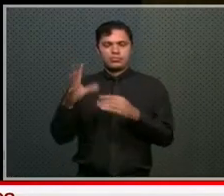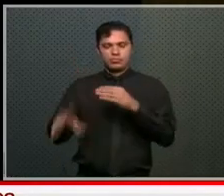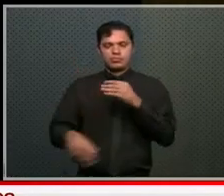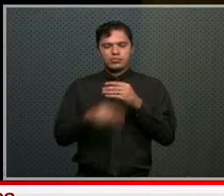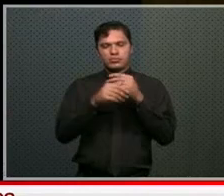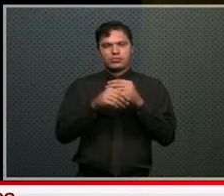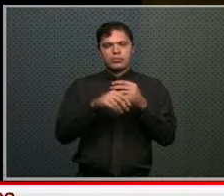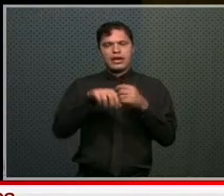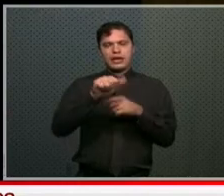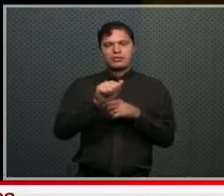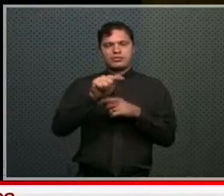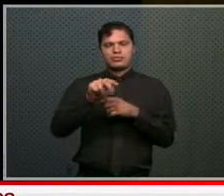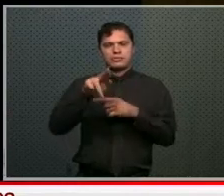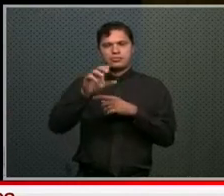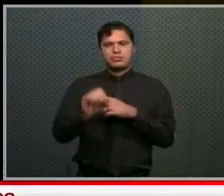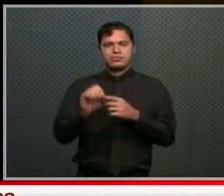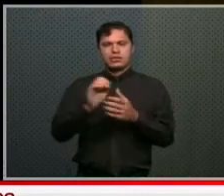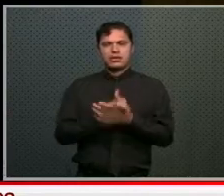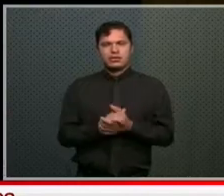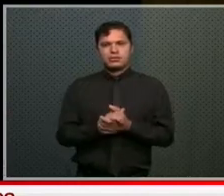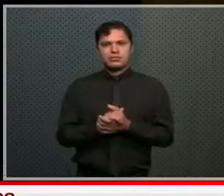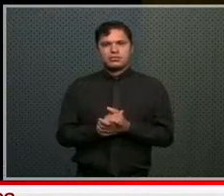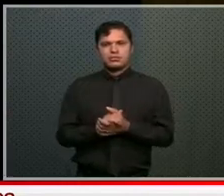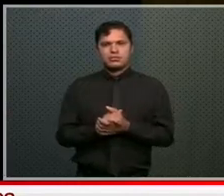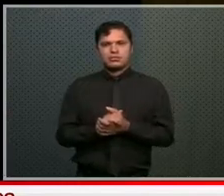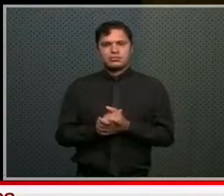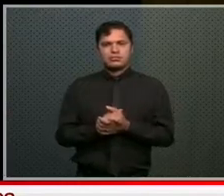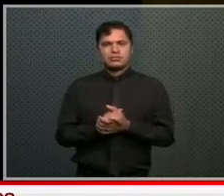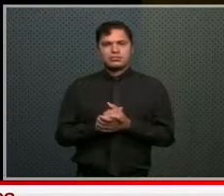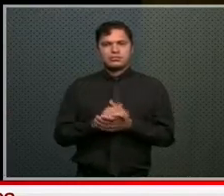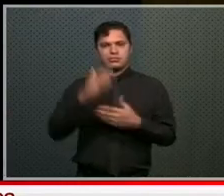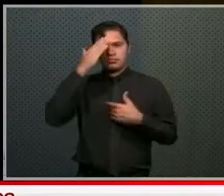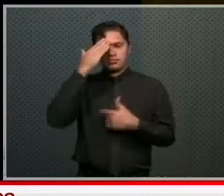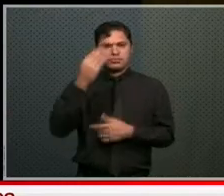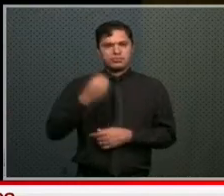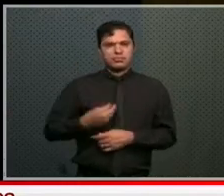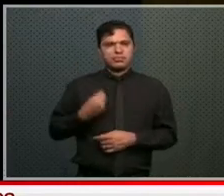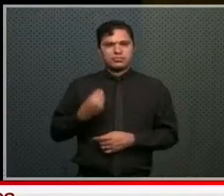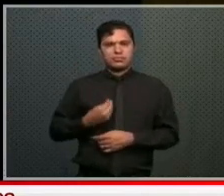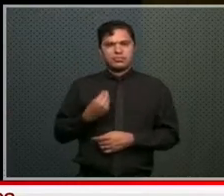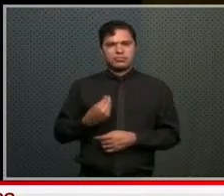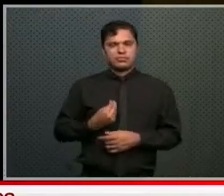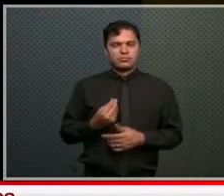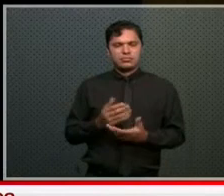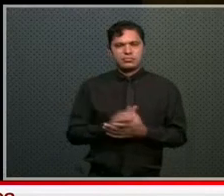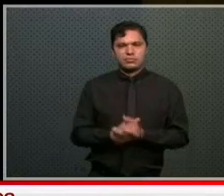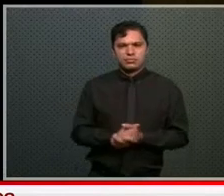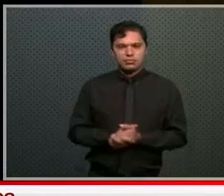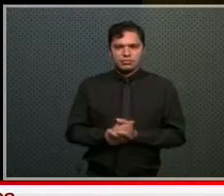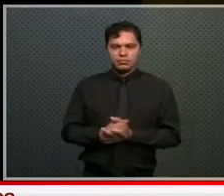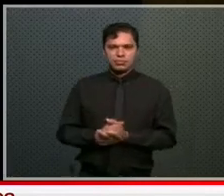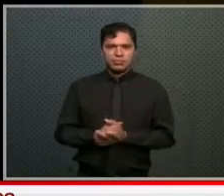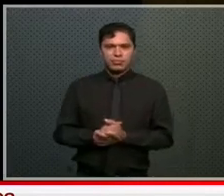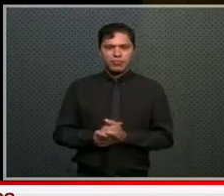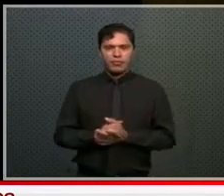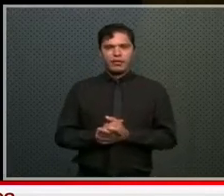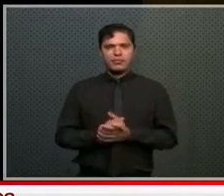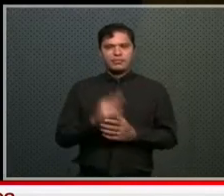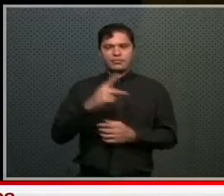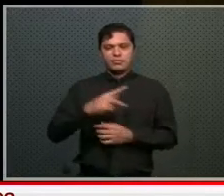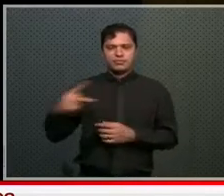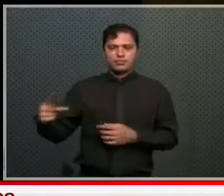relevante eu também agradeço a presença do Senhor João Costa Barros presidente da